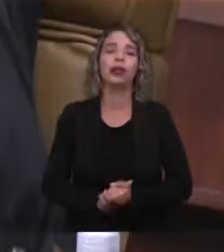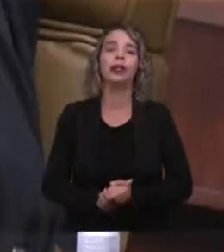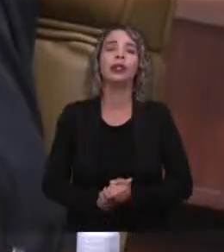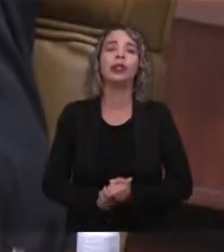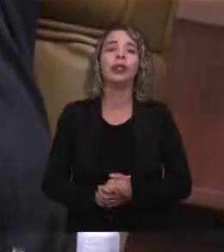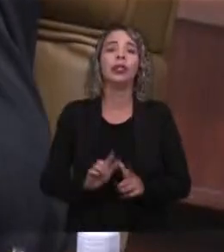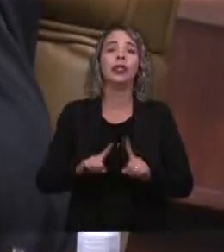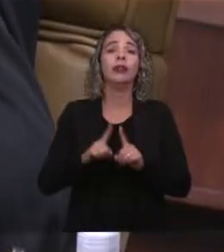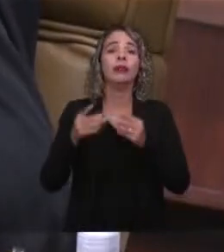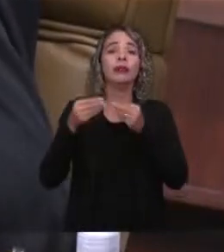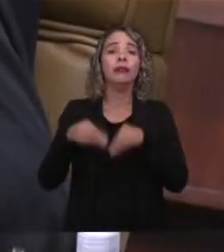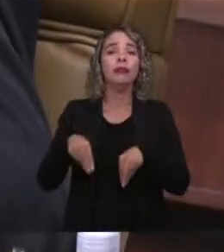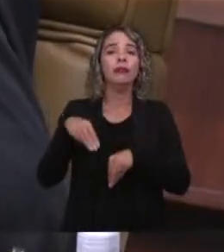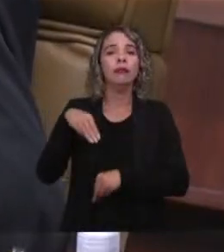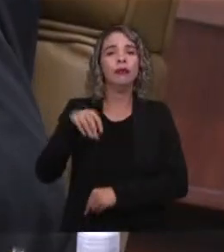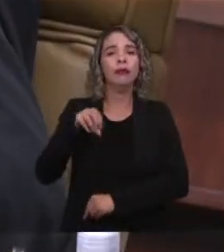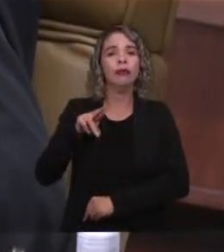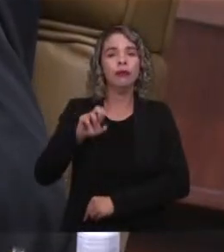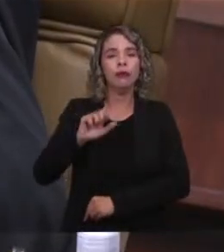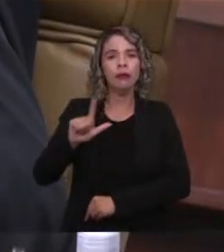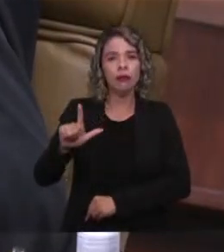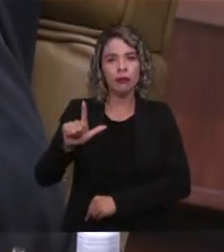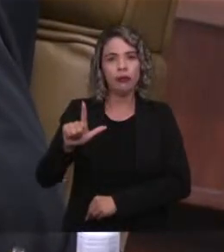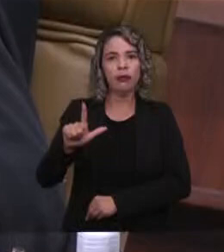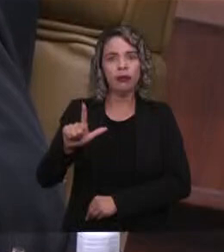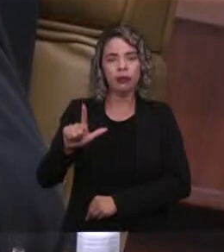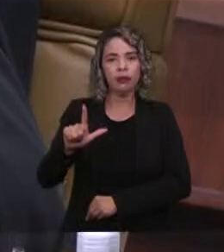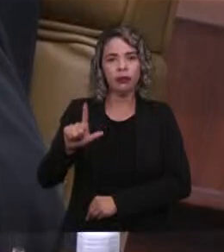eu disse